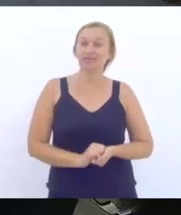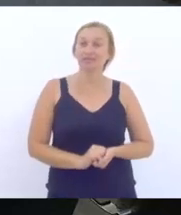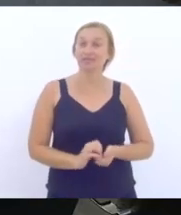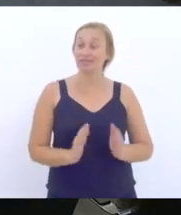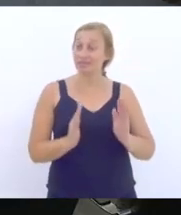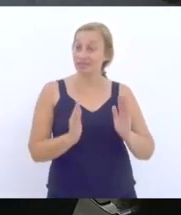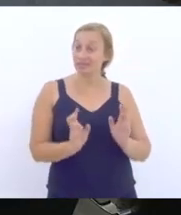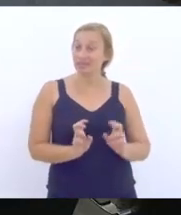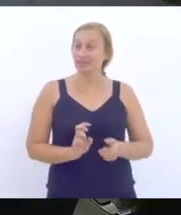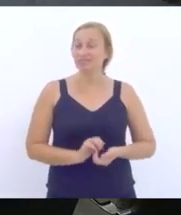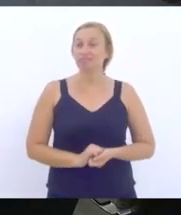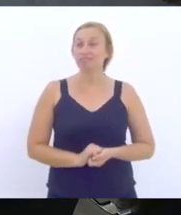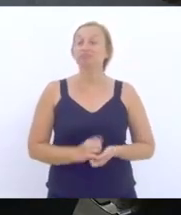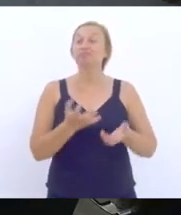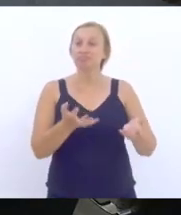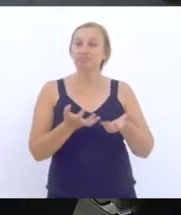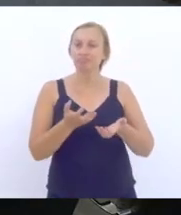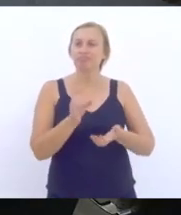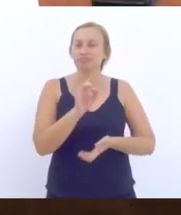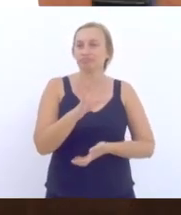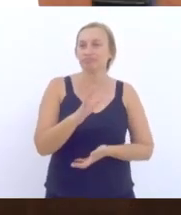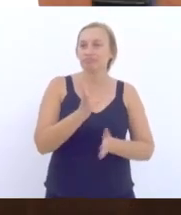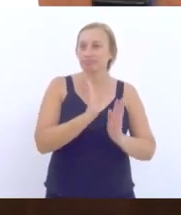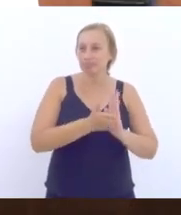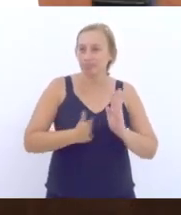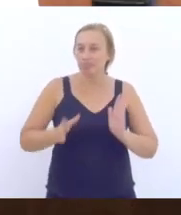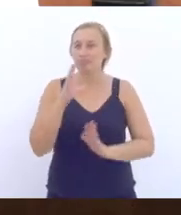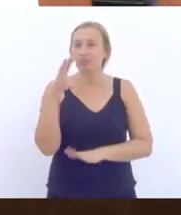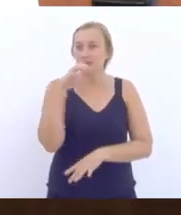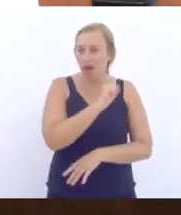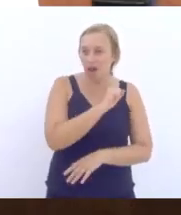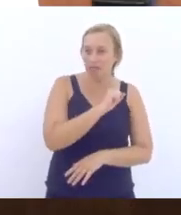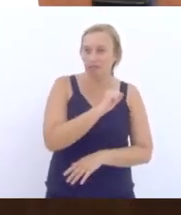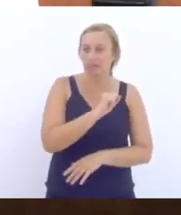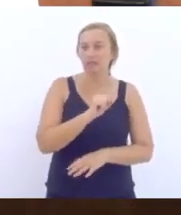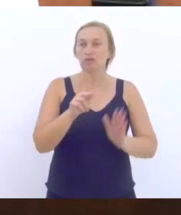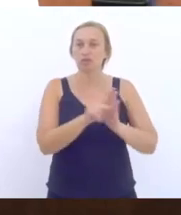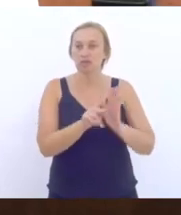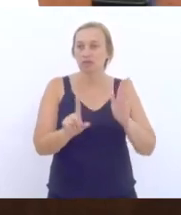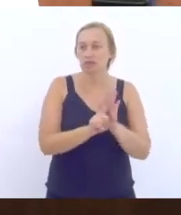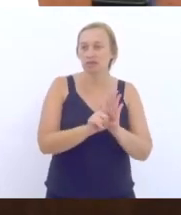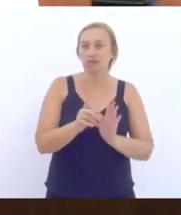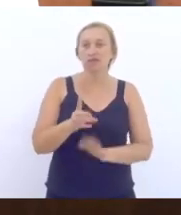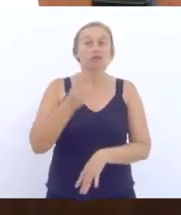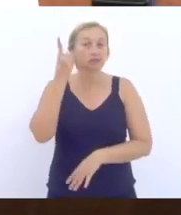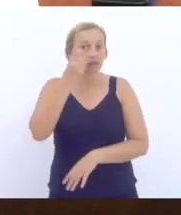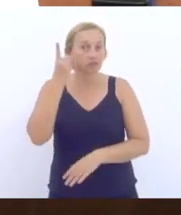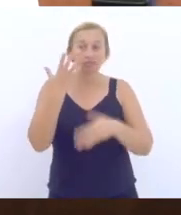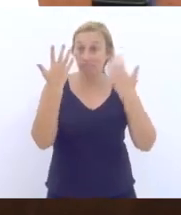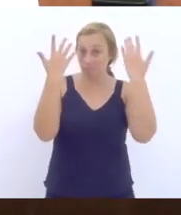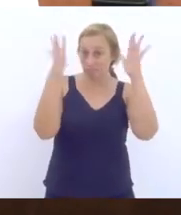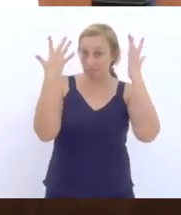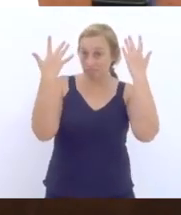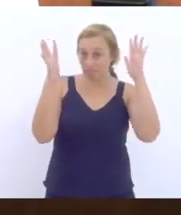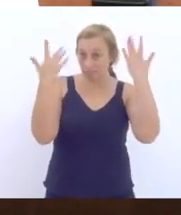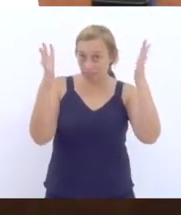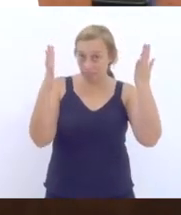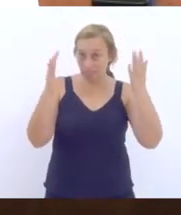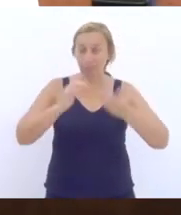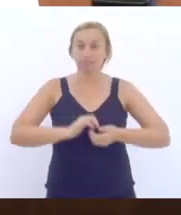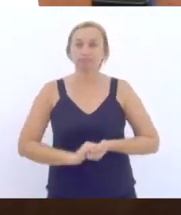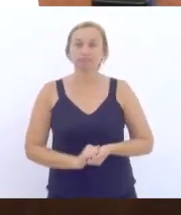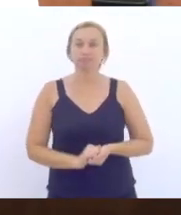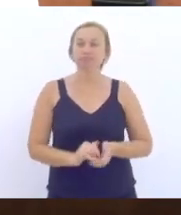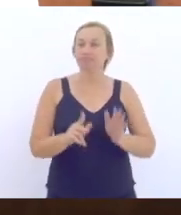casa. Eu queria só fazer um pela ordem rapidinho sobre o projeto de lei do deputado, parabenizar